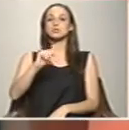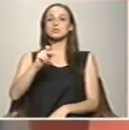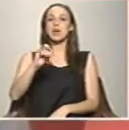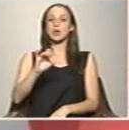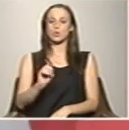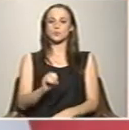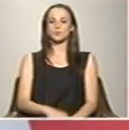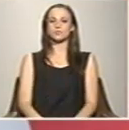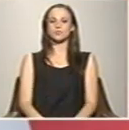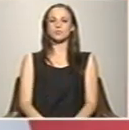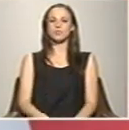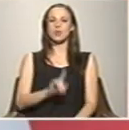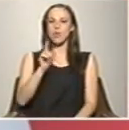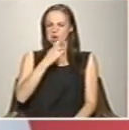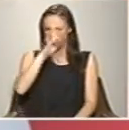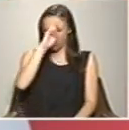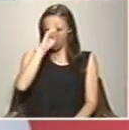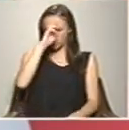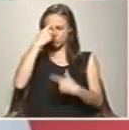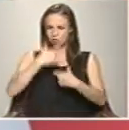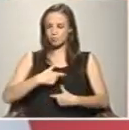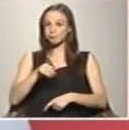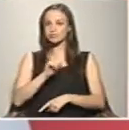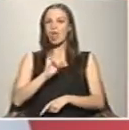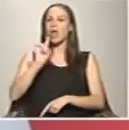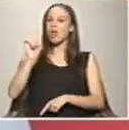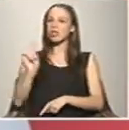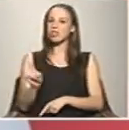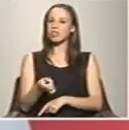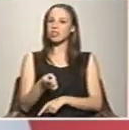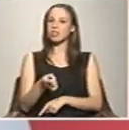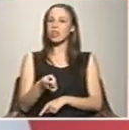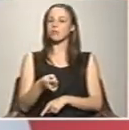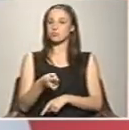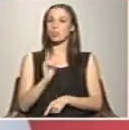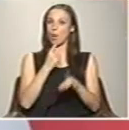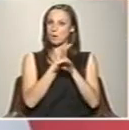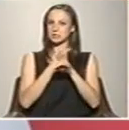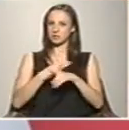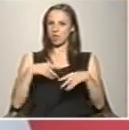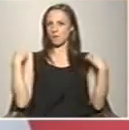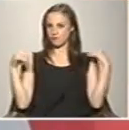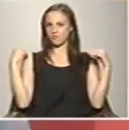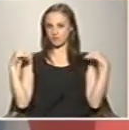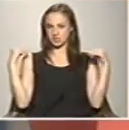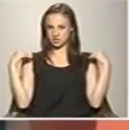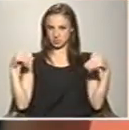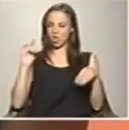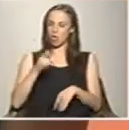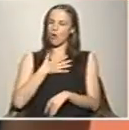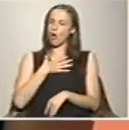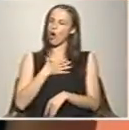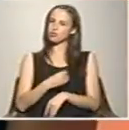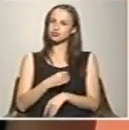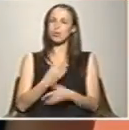devemos esforçar demasiado o corpo. Devemos ter uma atividade física, porque eu gosto imenso da atividade física, mas